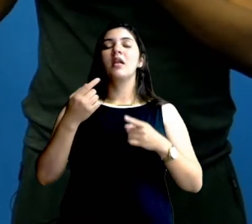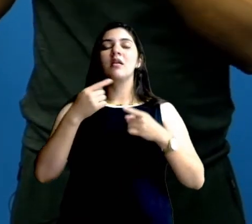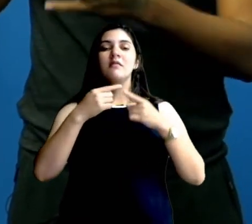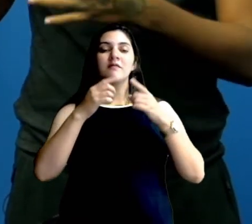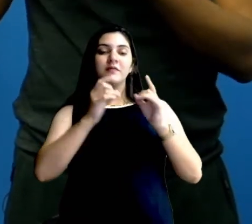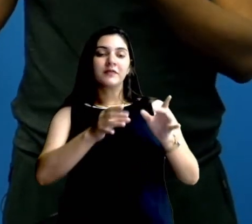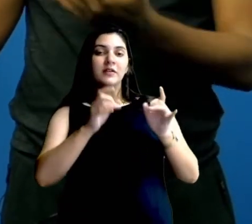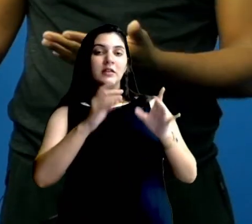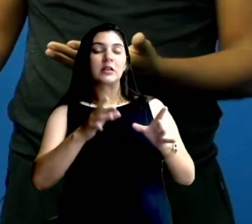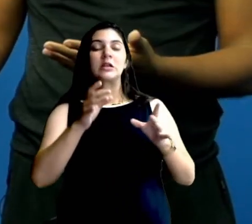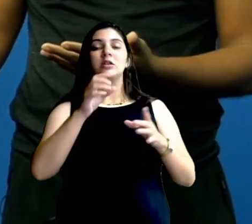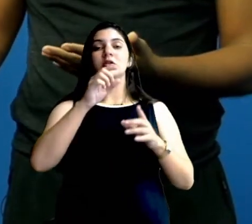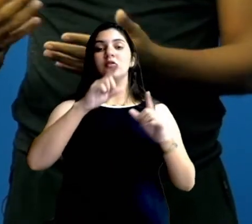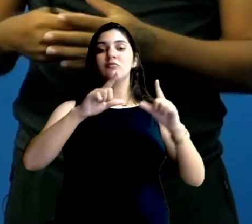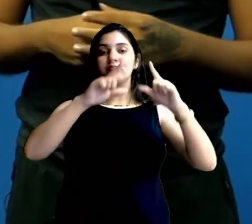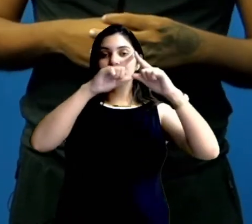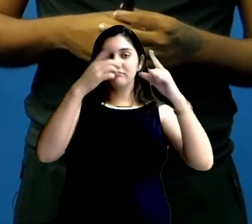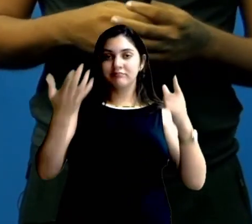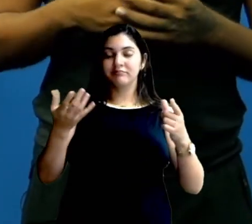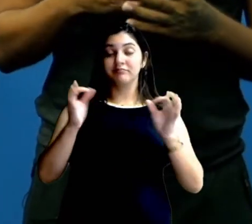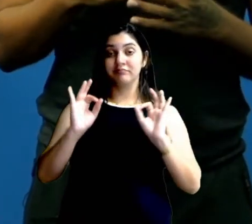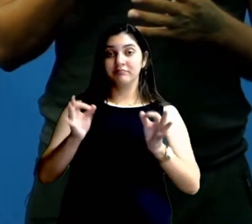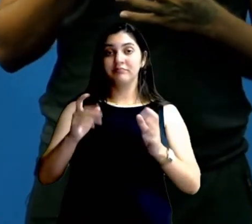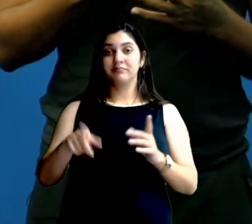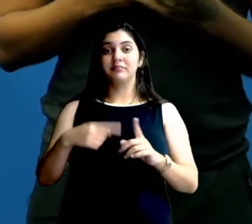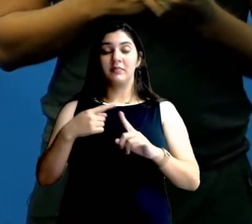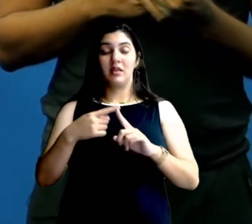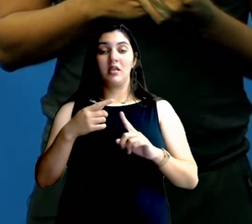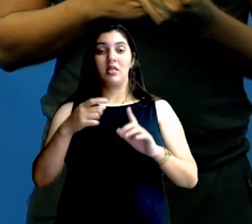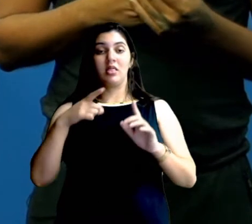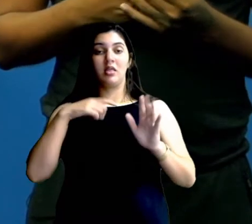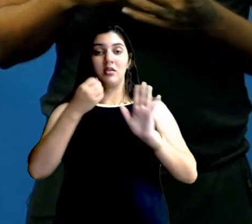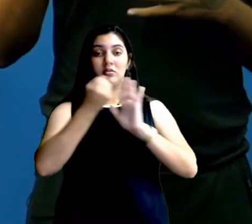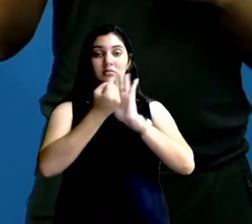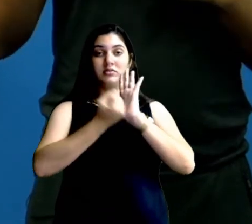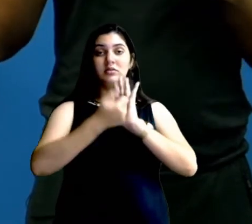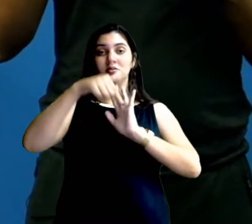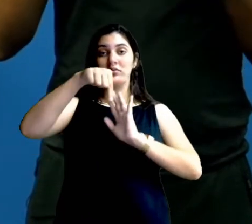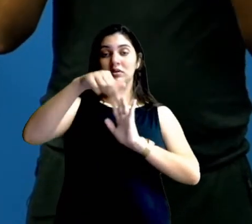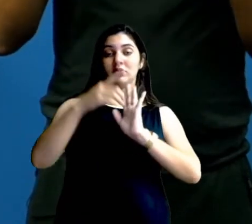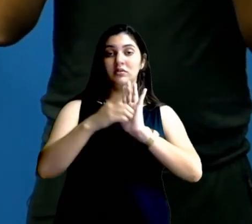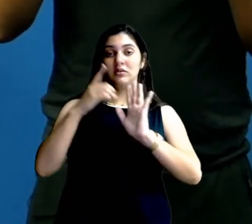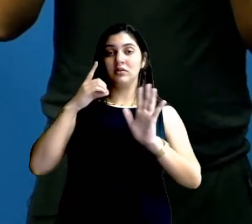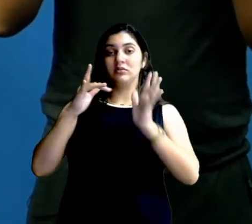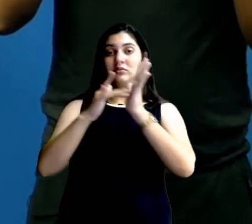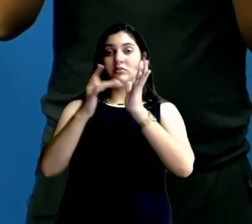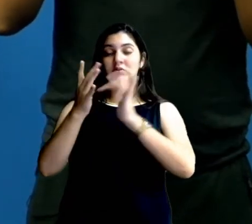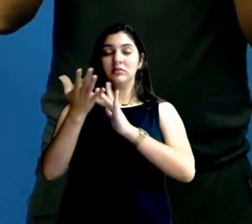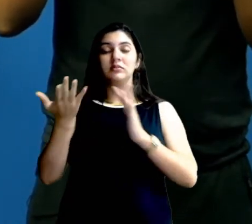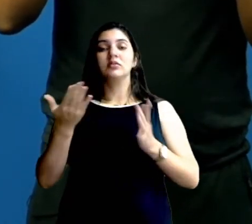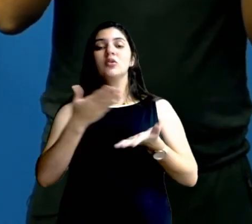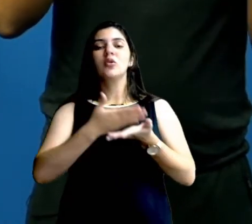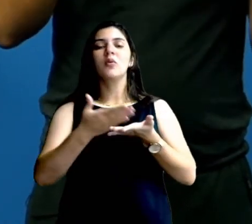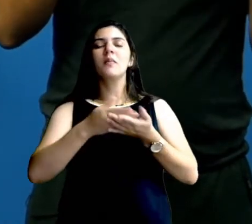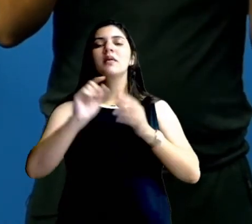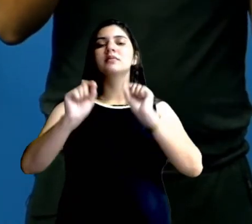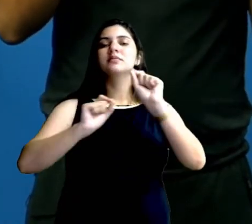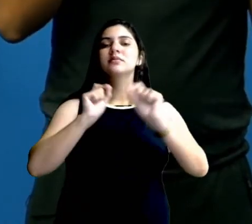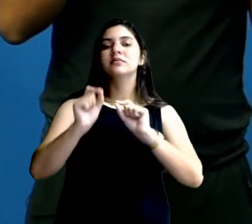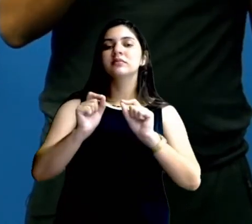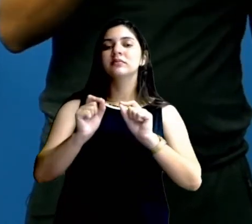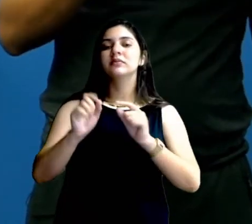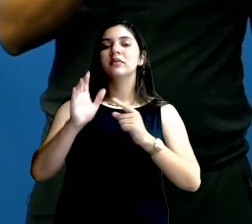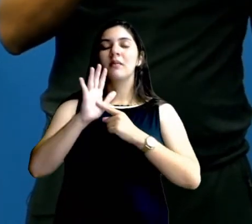pirâmides porque eles eram um governo teocrático tá aí não sei que você tem antes de Cristo o domínio dos cuxitas eles vão começando a